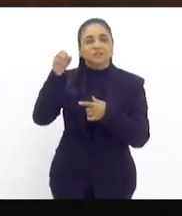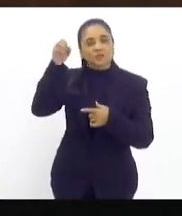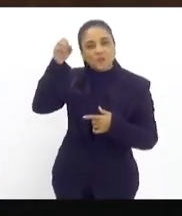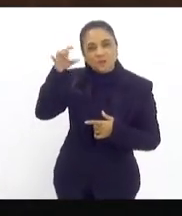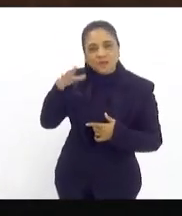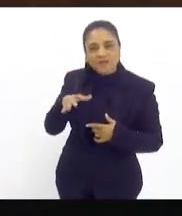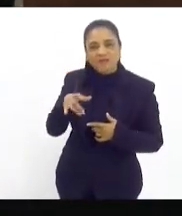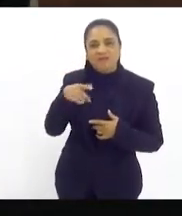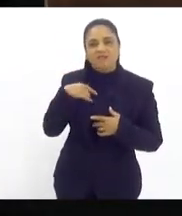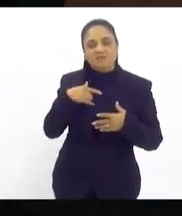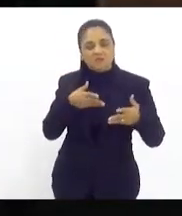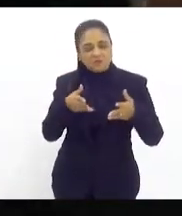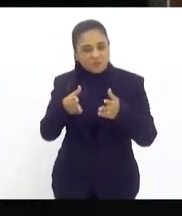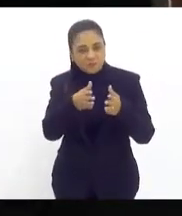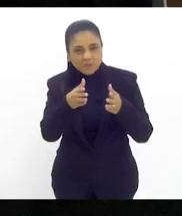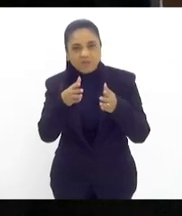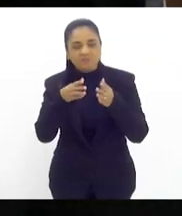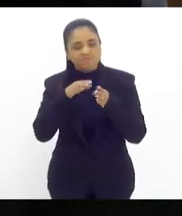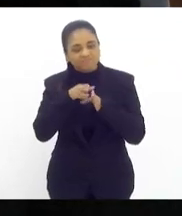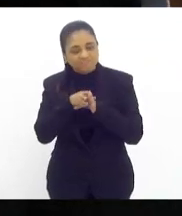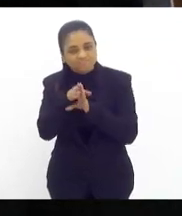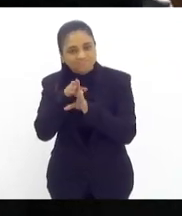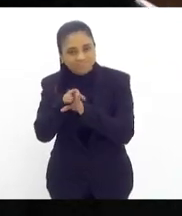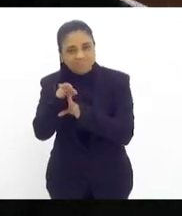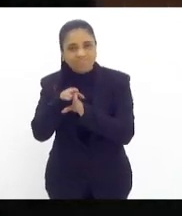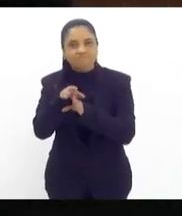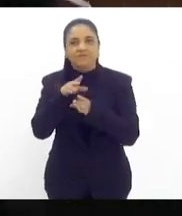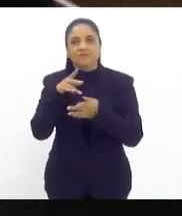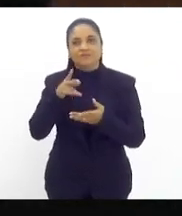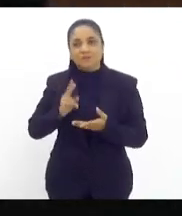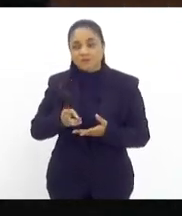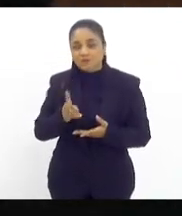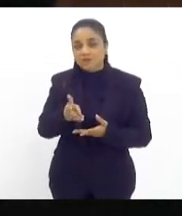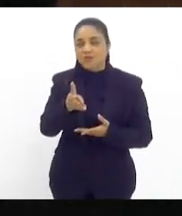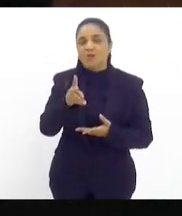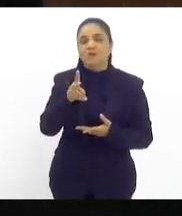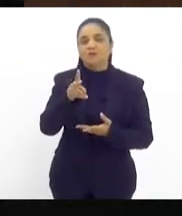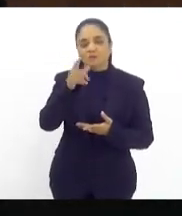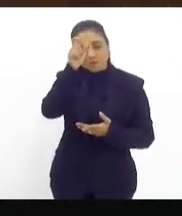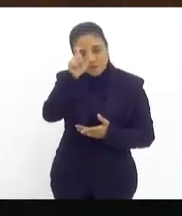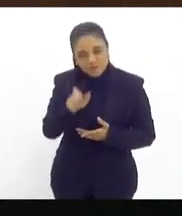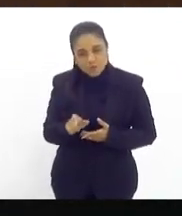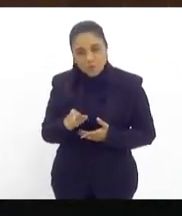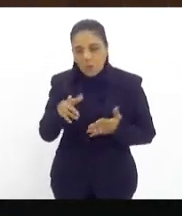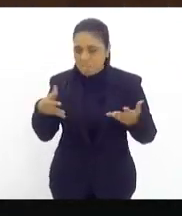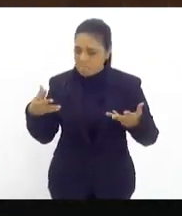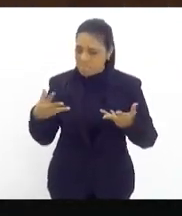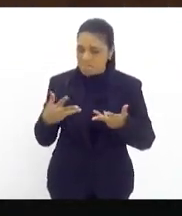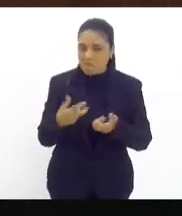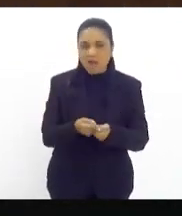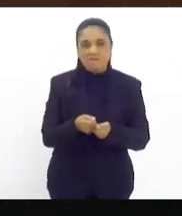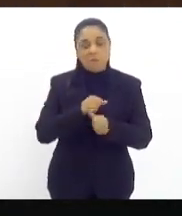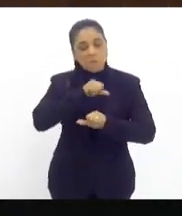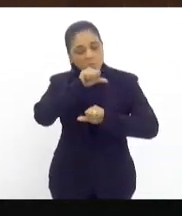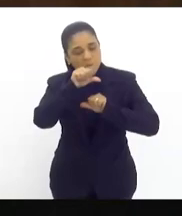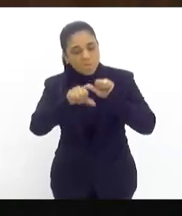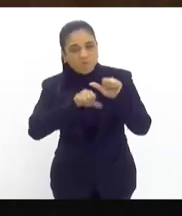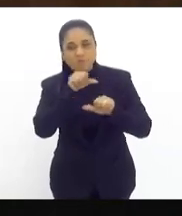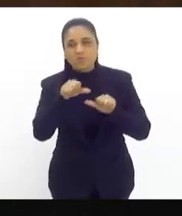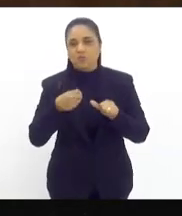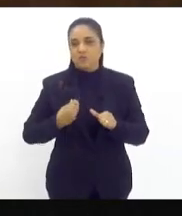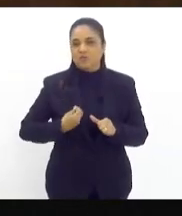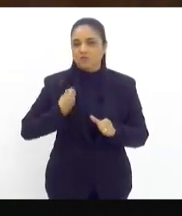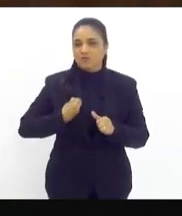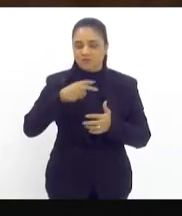intuindo seus caminhos e que o senhor continue sendo essa pessoa maravilhosa que mudou muitas vidas